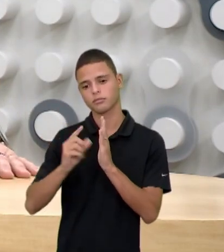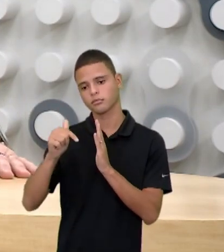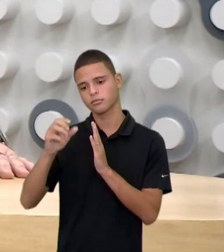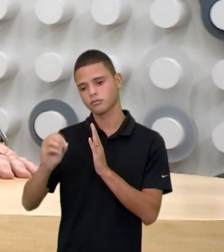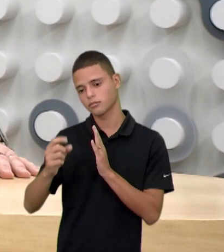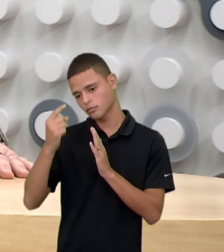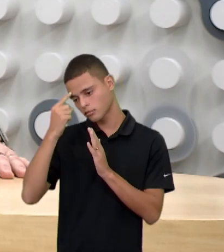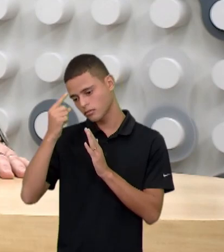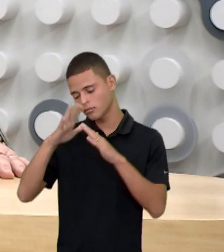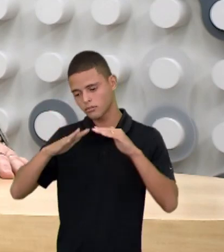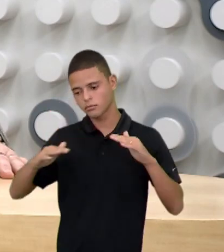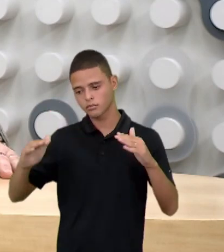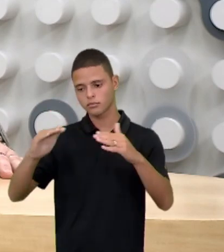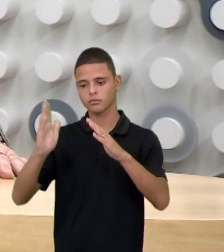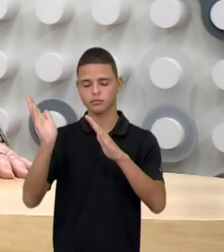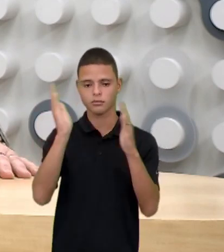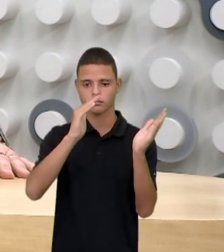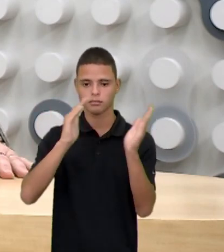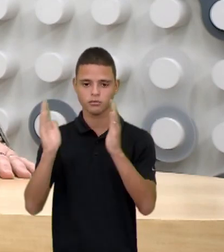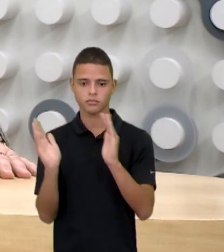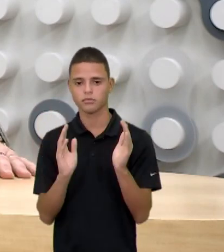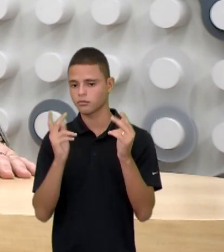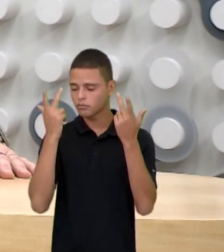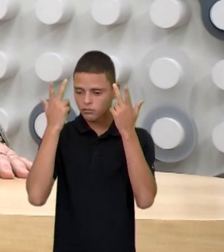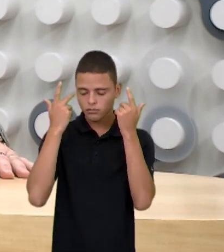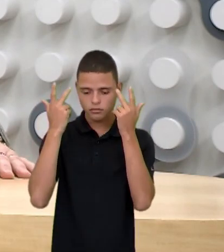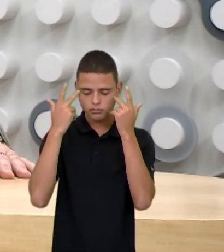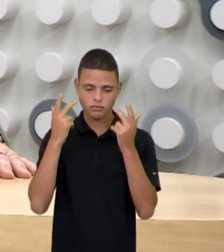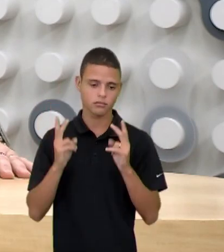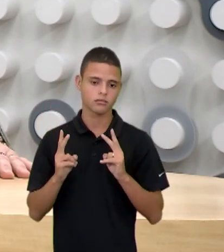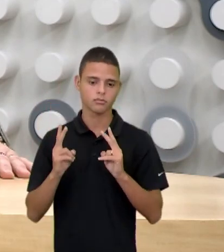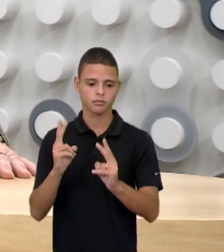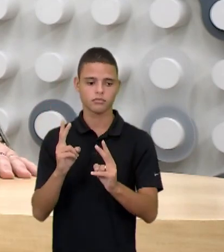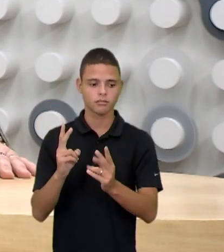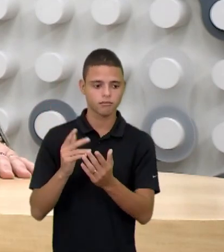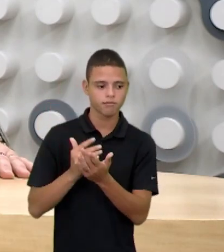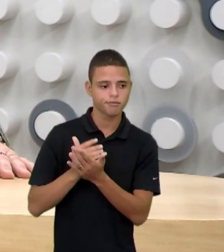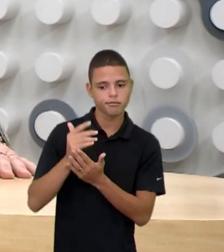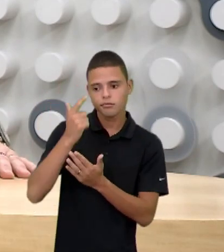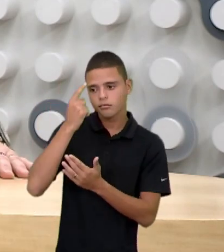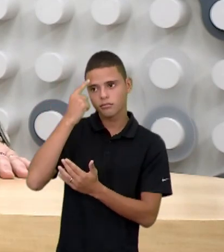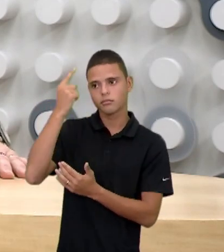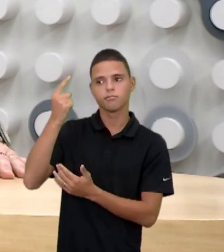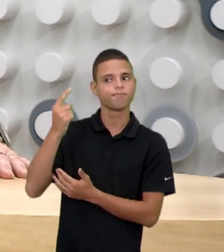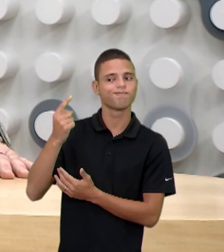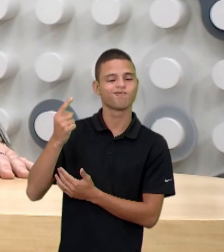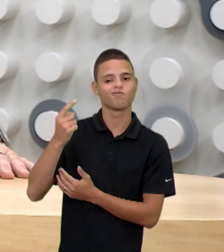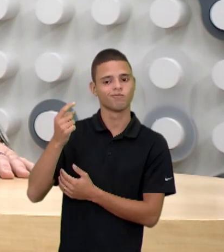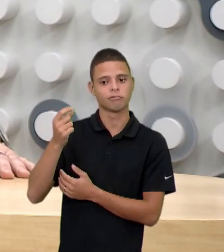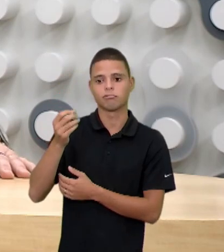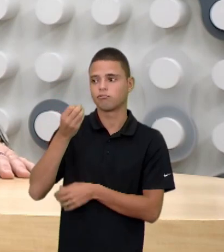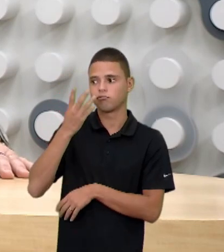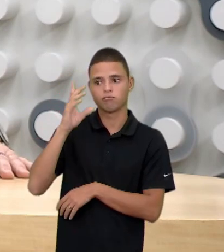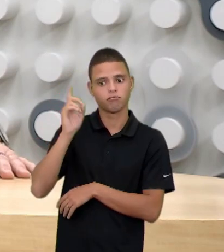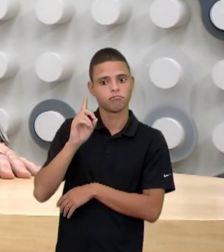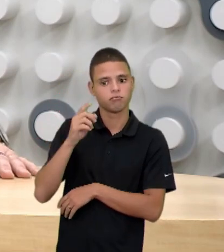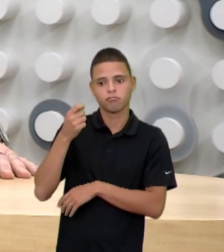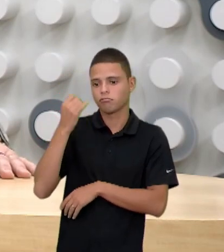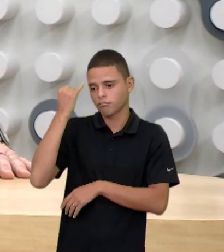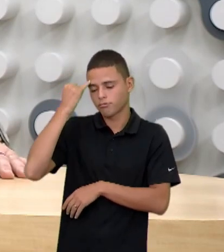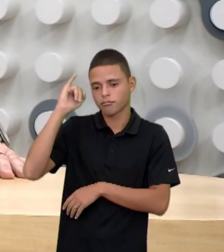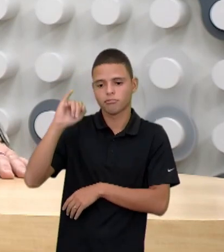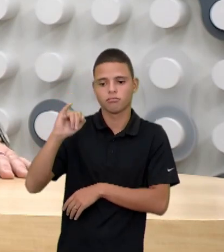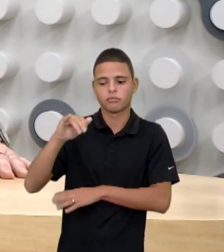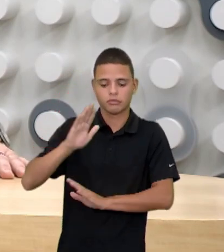que tudo, a natureza surgia de uma hora para outra, aí começou a se ver aí que a reação não é muito isso, mas mesmo assim, né? Nós estamos